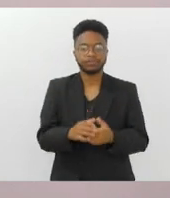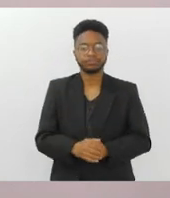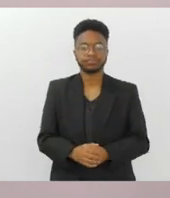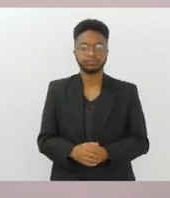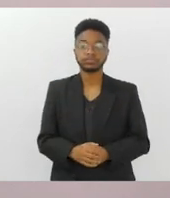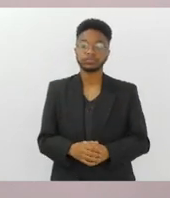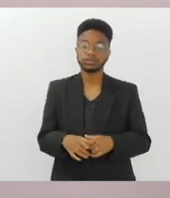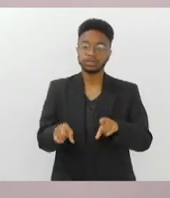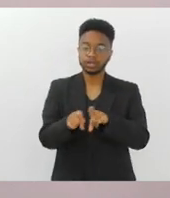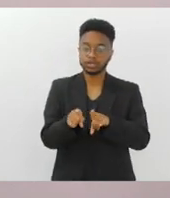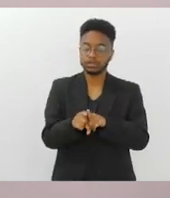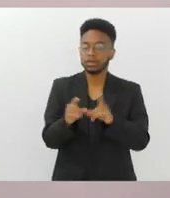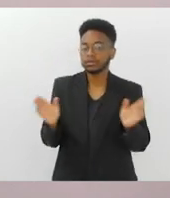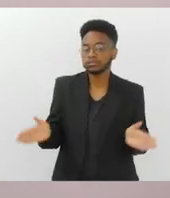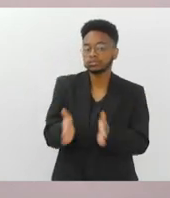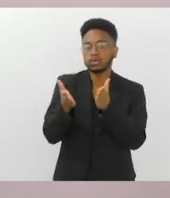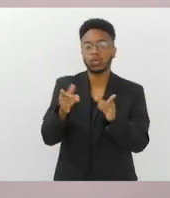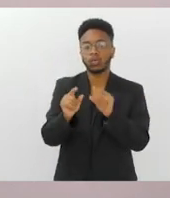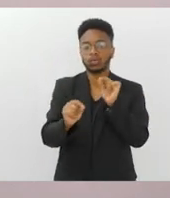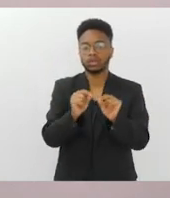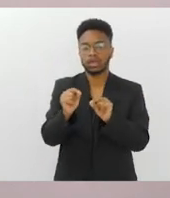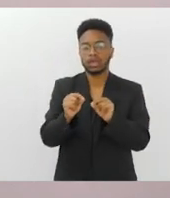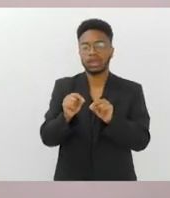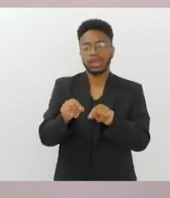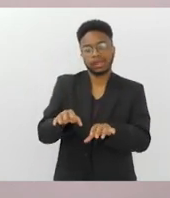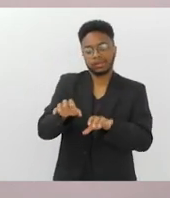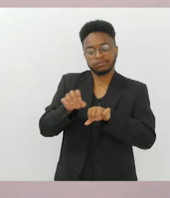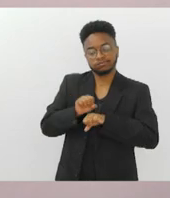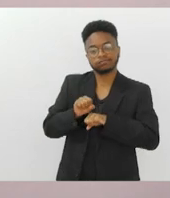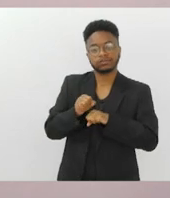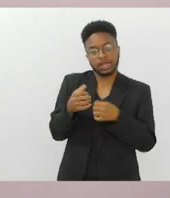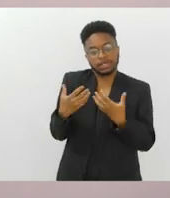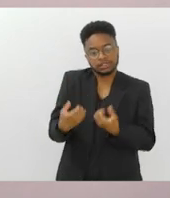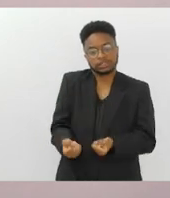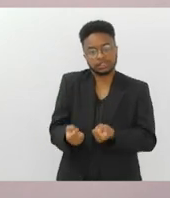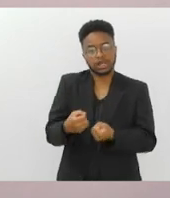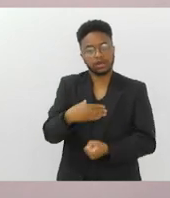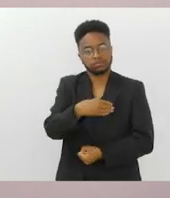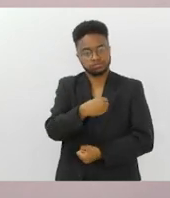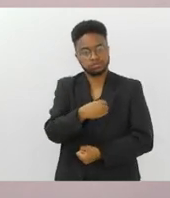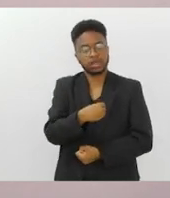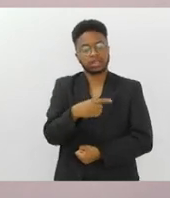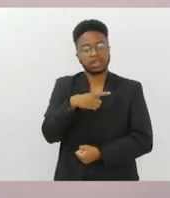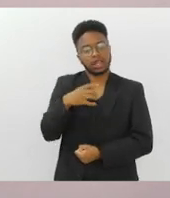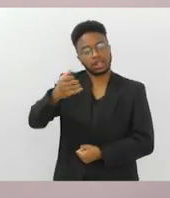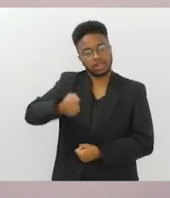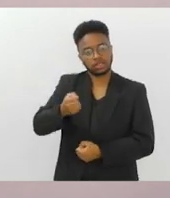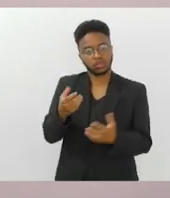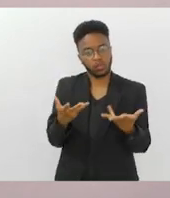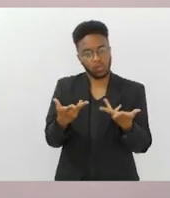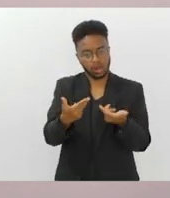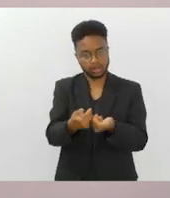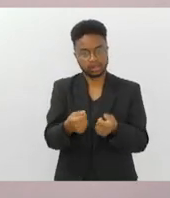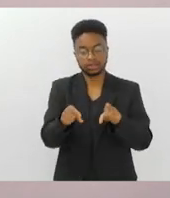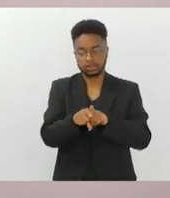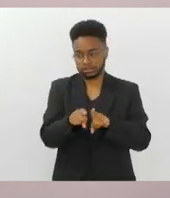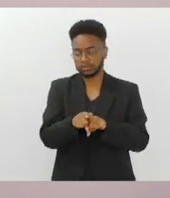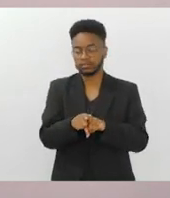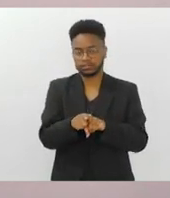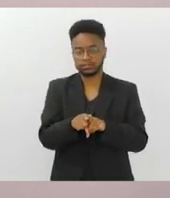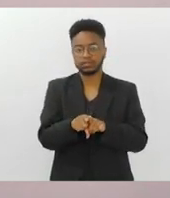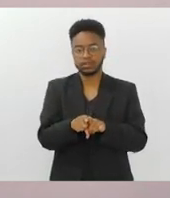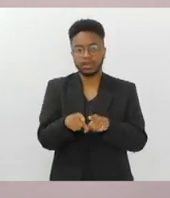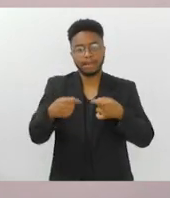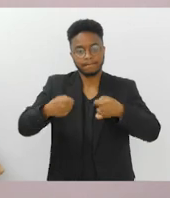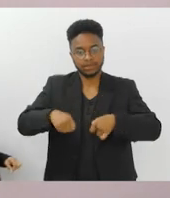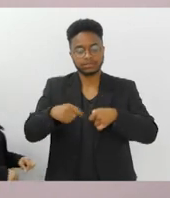a adesão à amamentação e o acesso ao leite humano de qualidade. Além disso, se faz